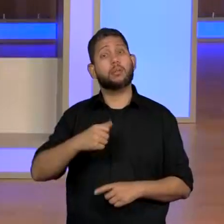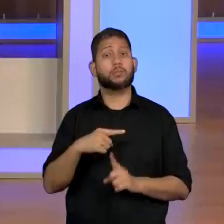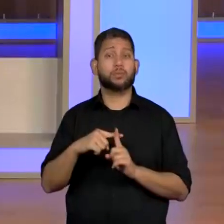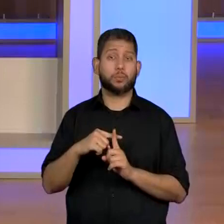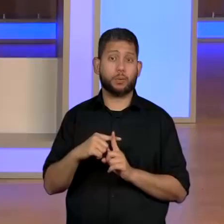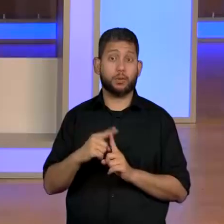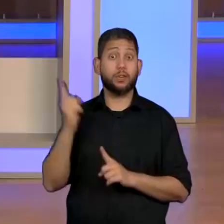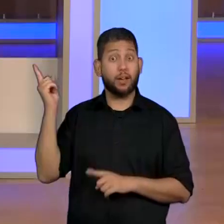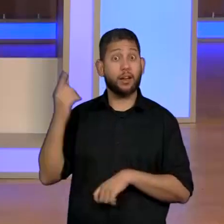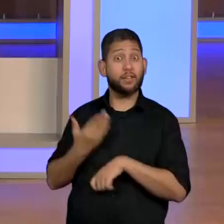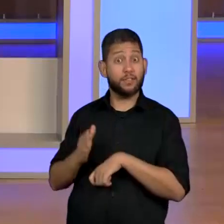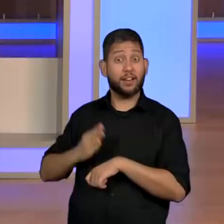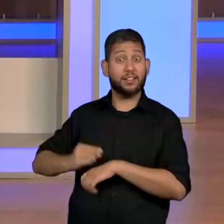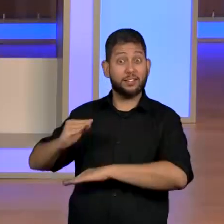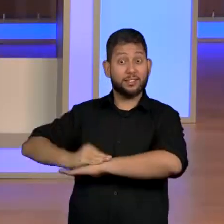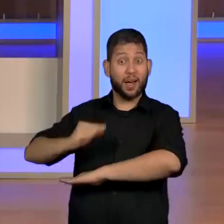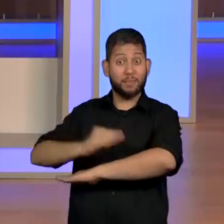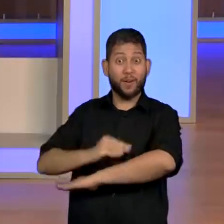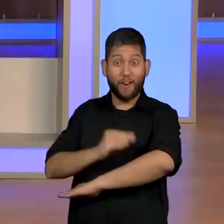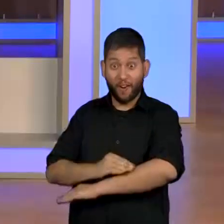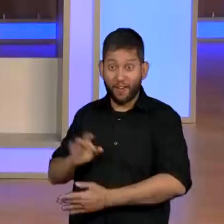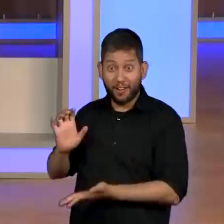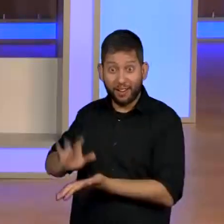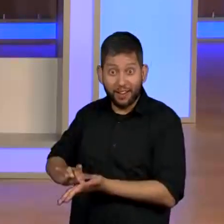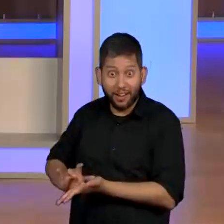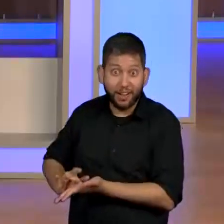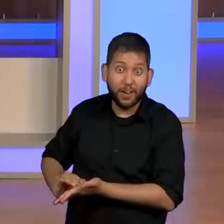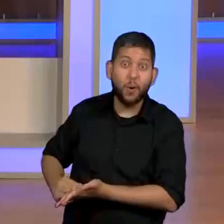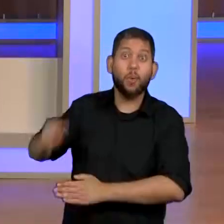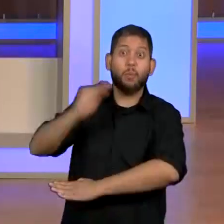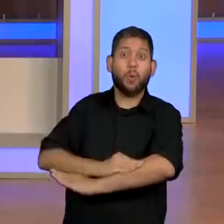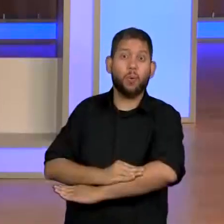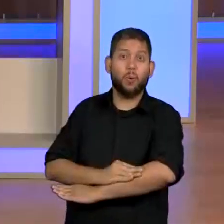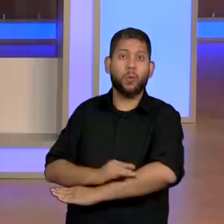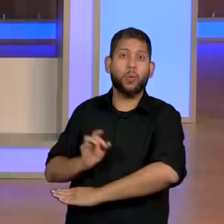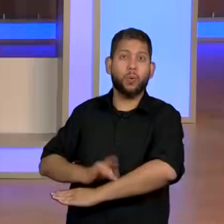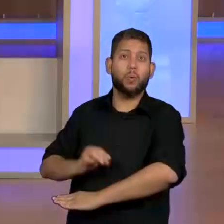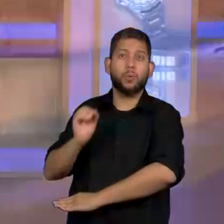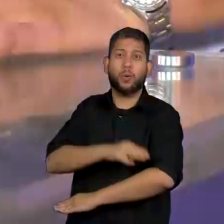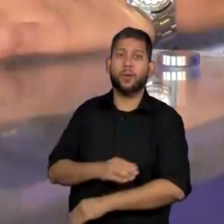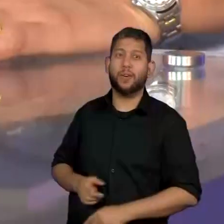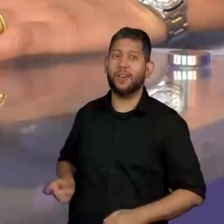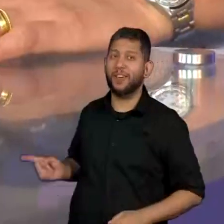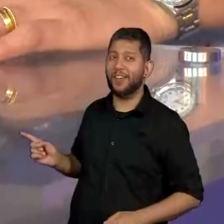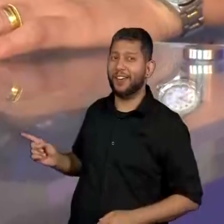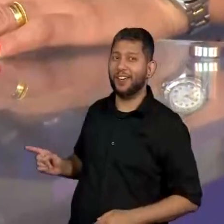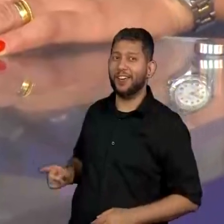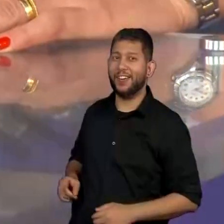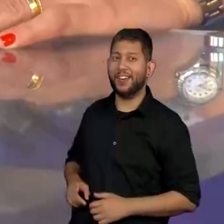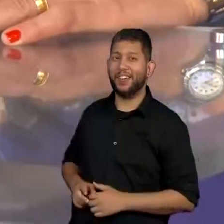a professora faz o sapo pular faz o sapinho vai jogar ele no lado de novo